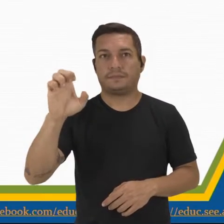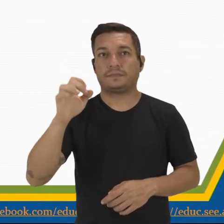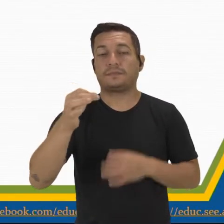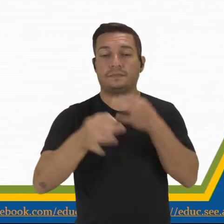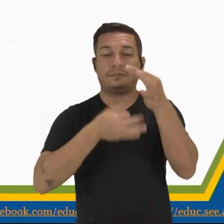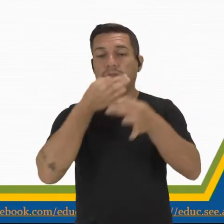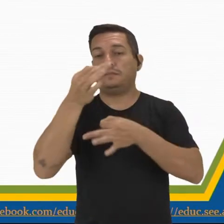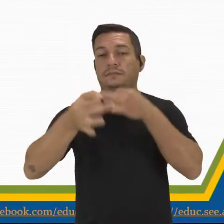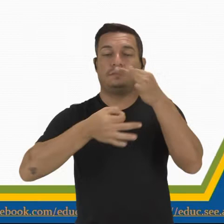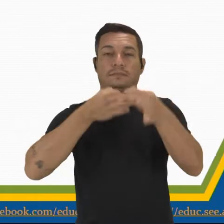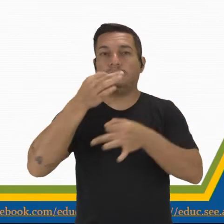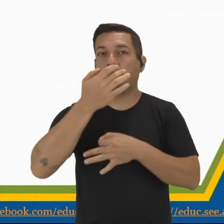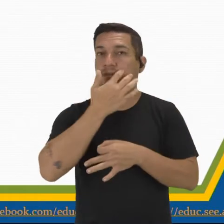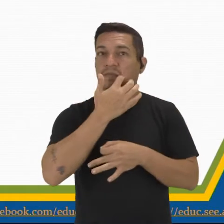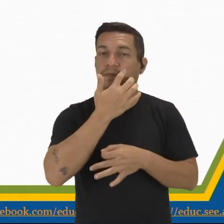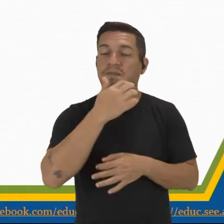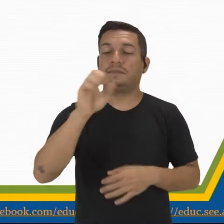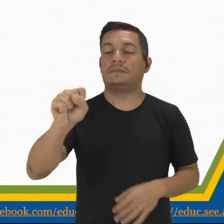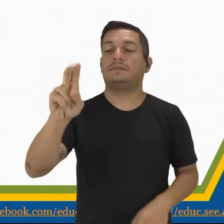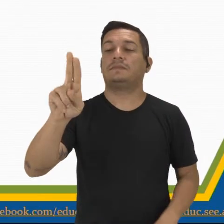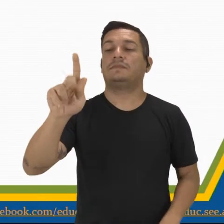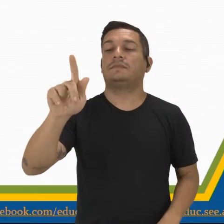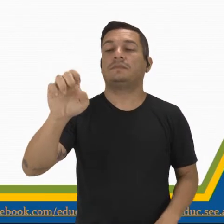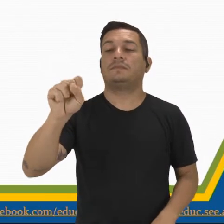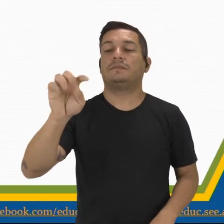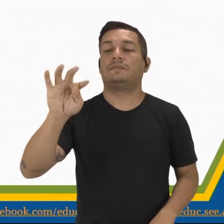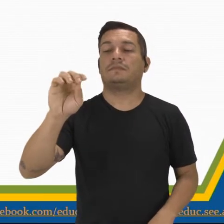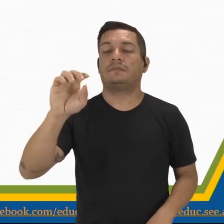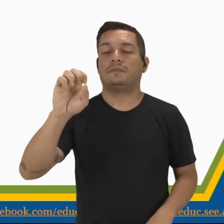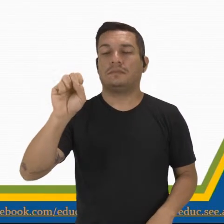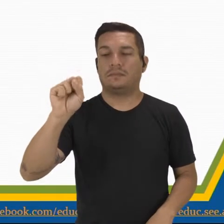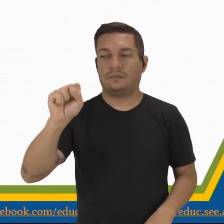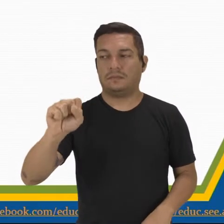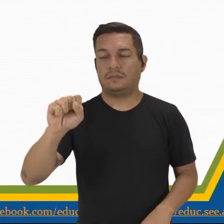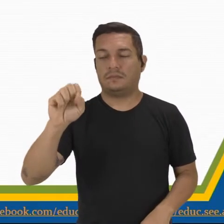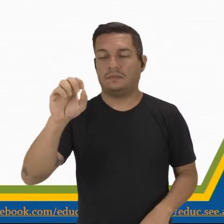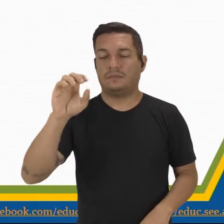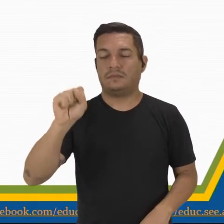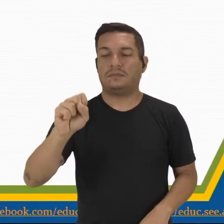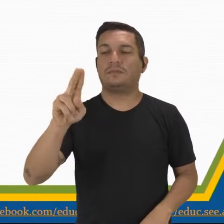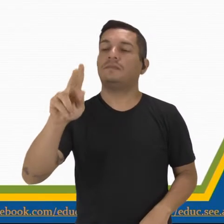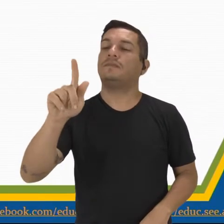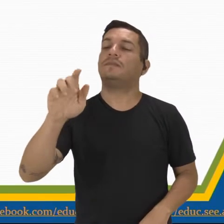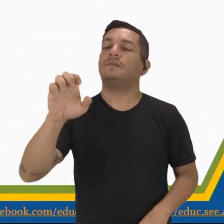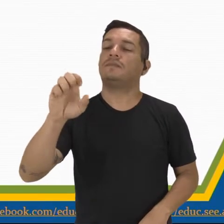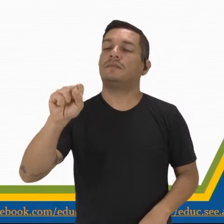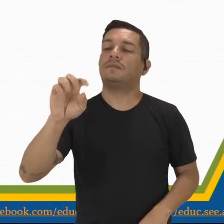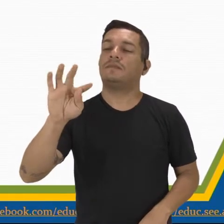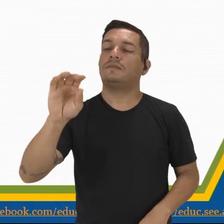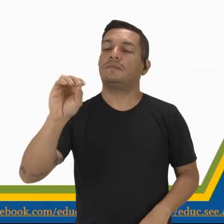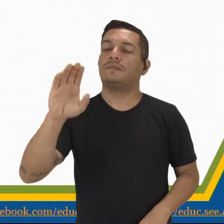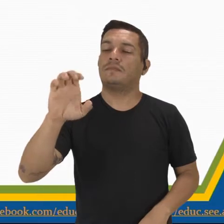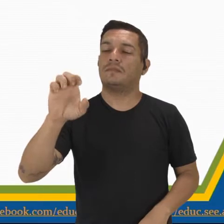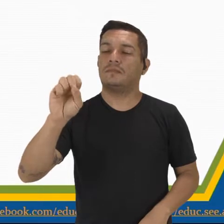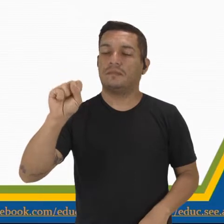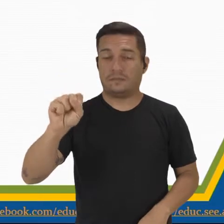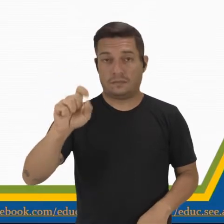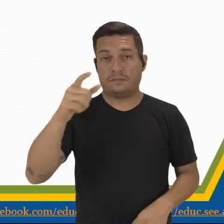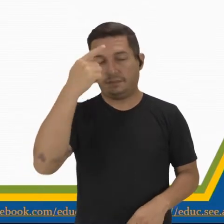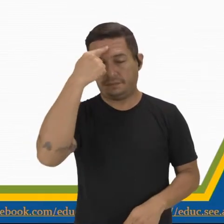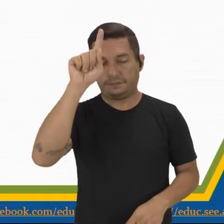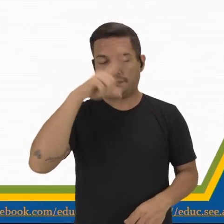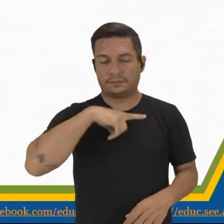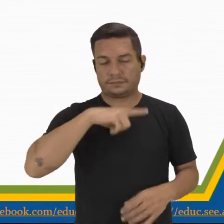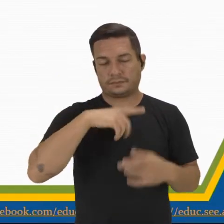são sugestões, né? Hipóteses, na verdade, é um senso comum, é uma ideia que